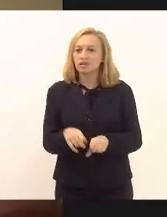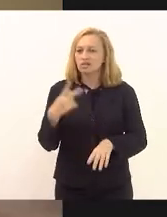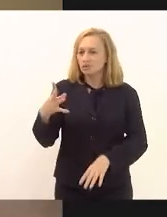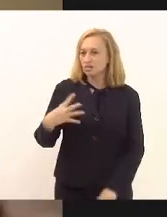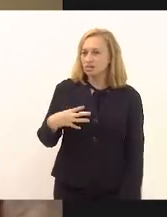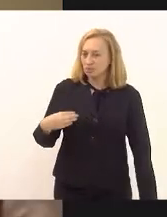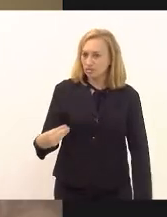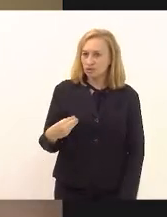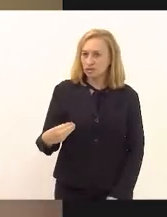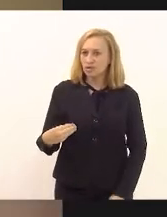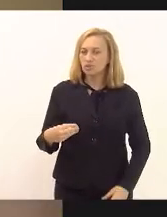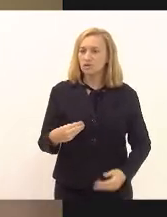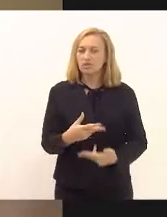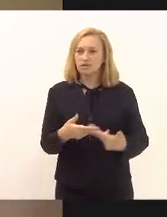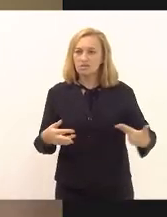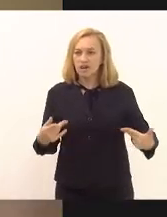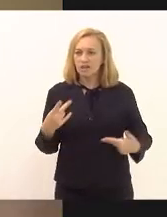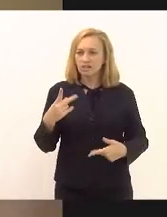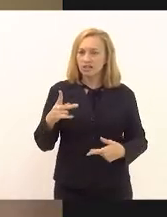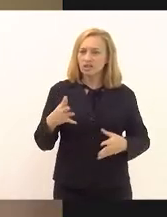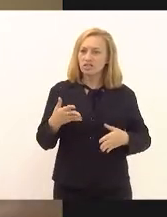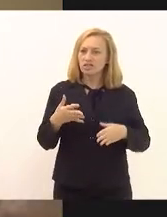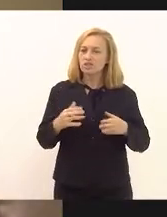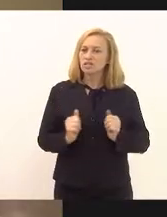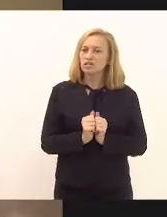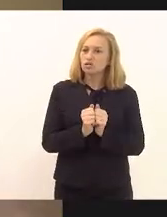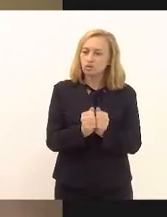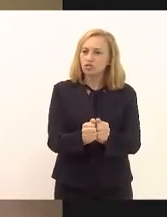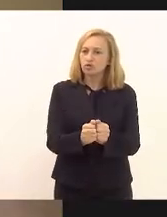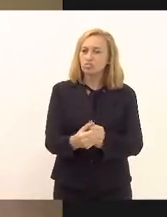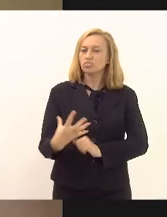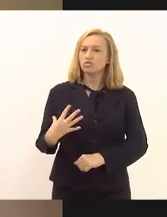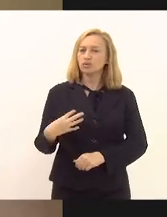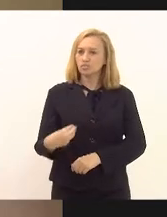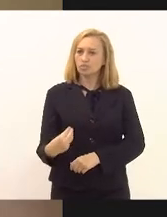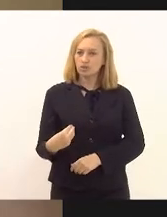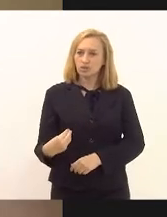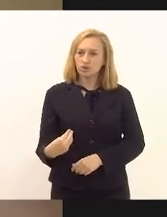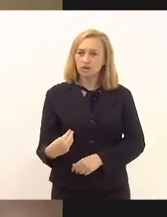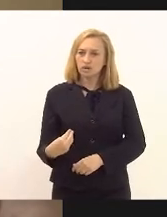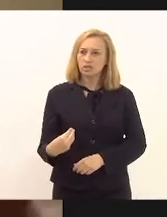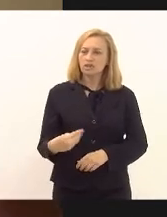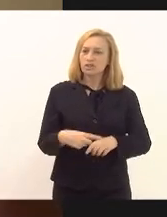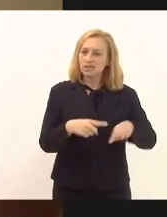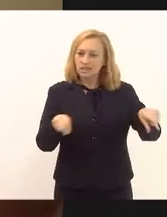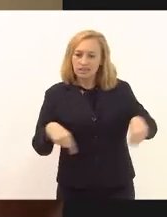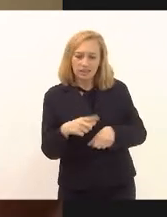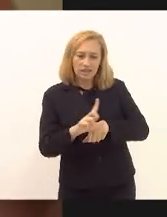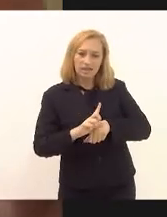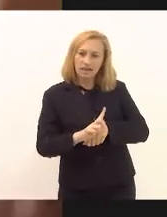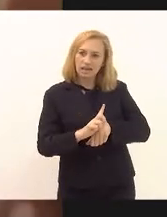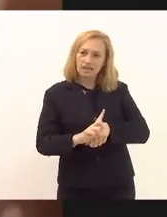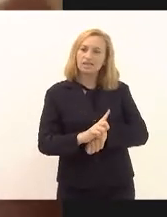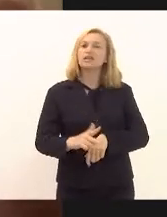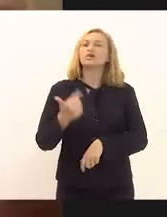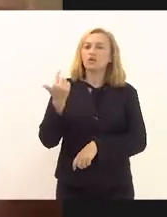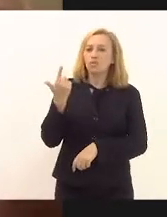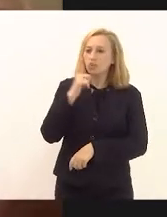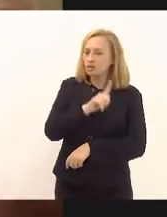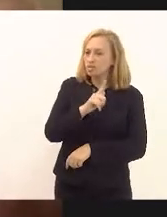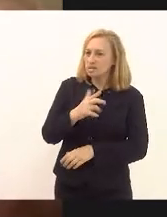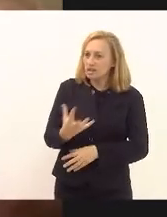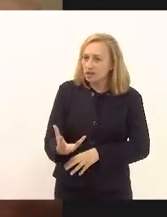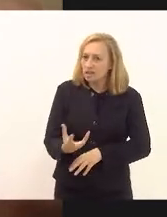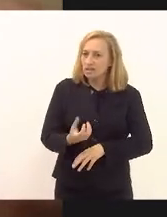filhos. A maioria delas chegam nos espaços acompanhados dos seus filhos, e na Sala Lilás, ela consegue ali ter